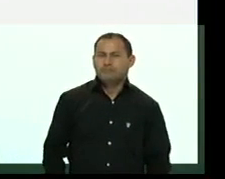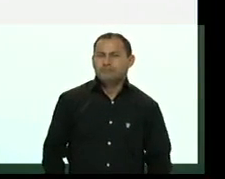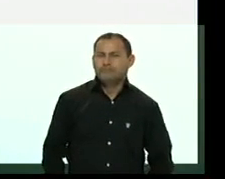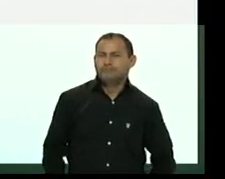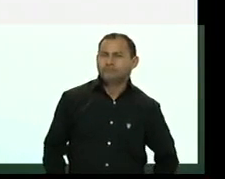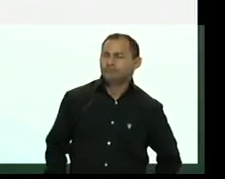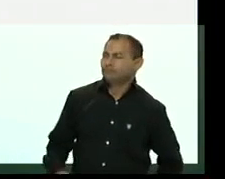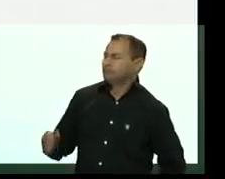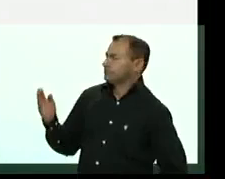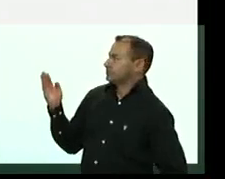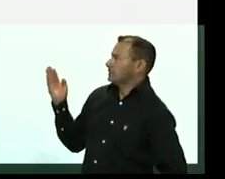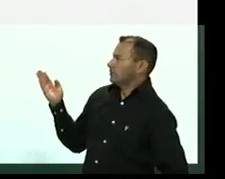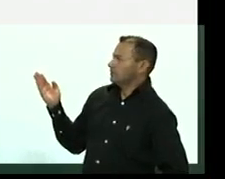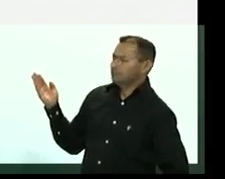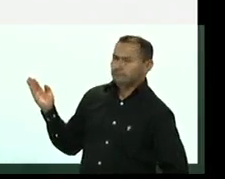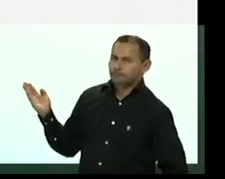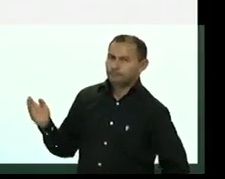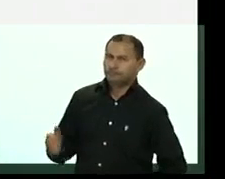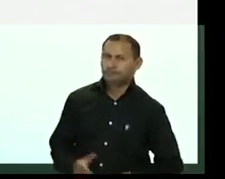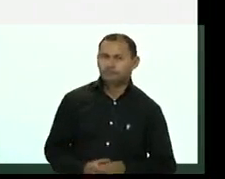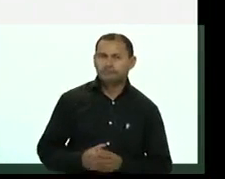Nós vamos ter o seguinte.